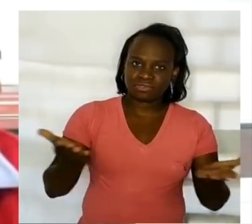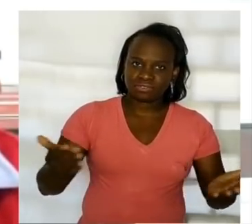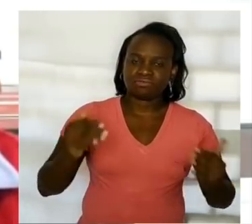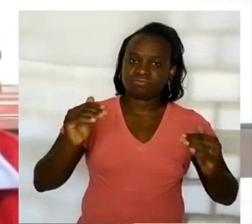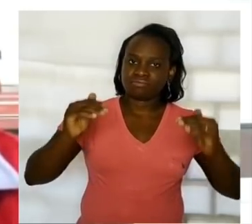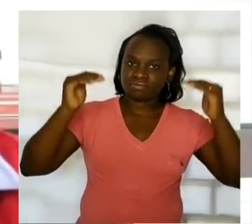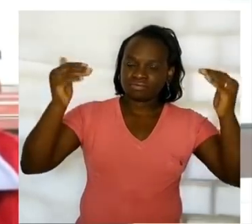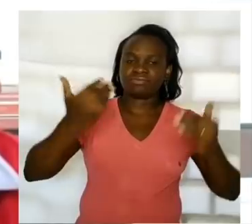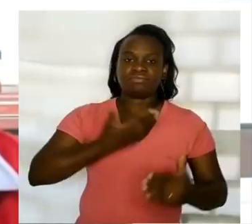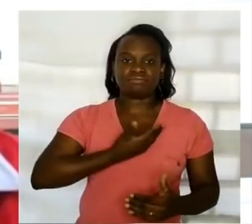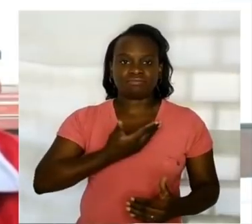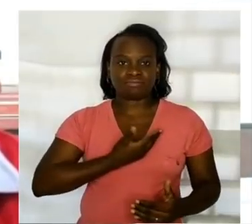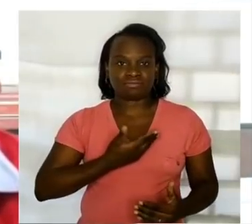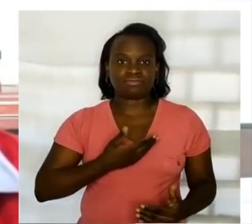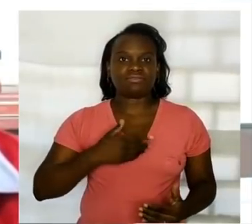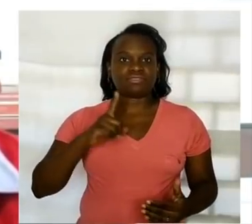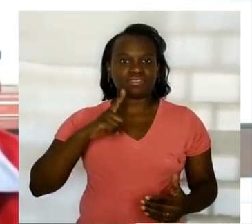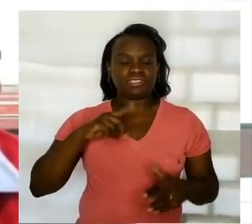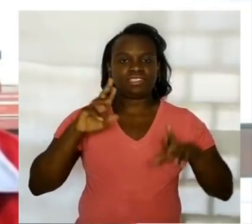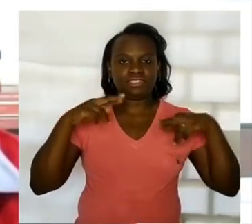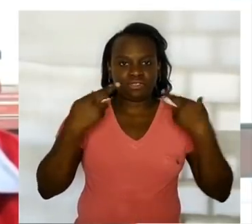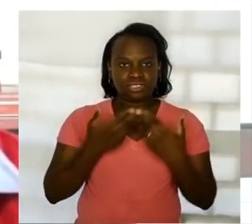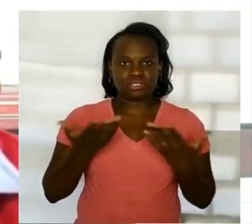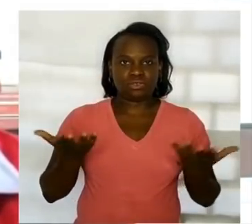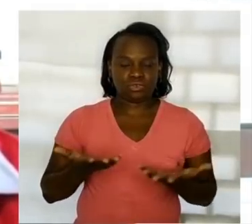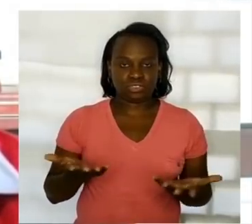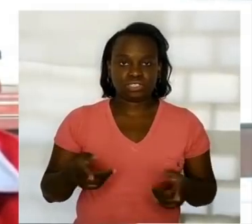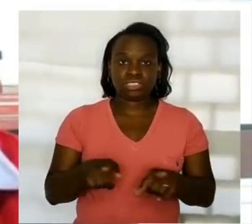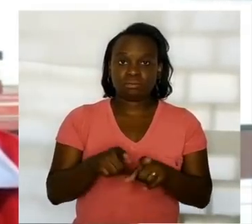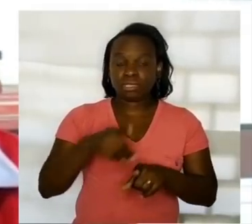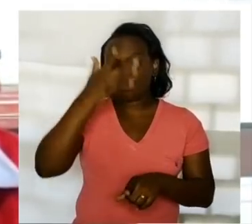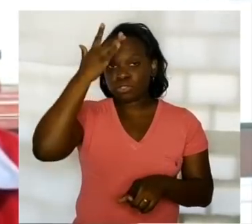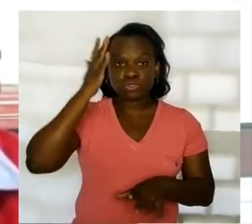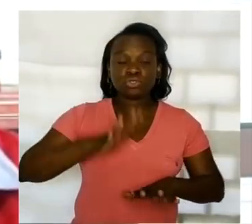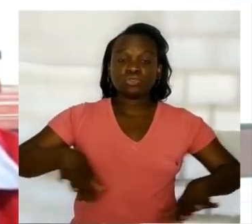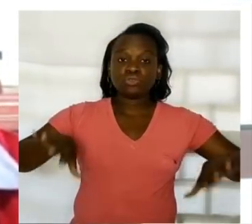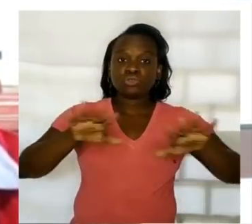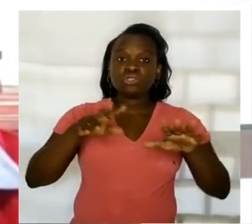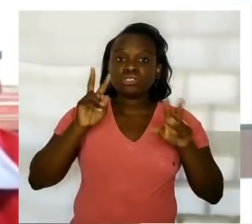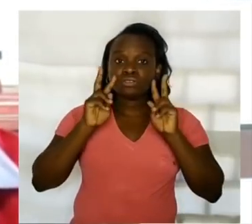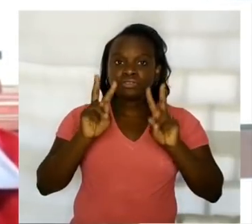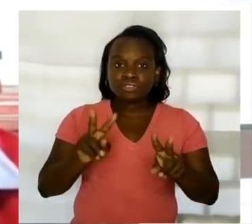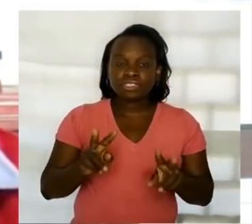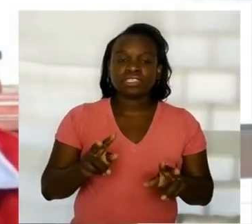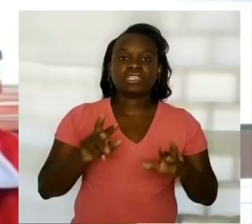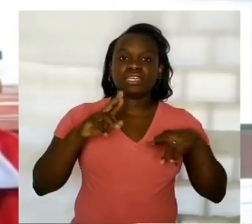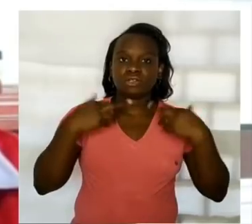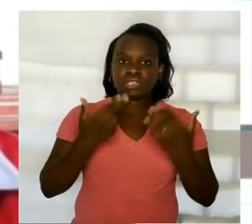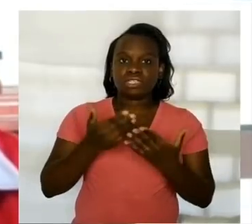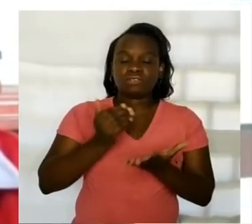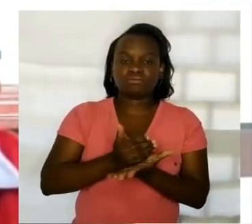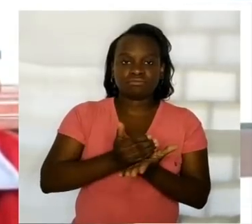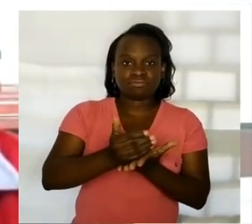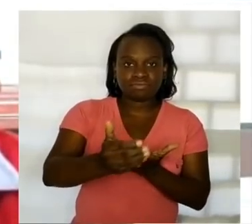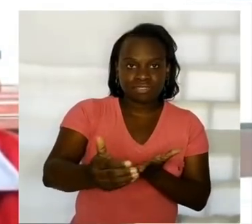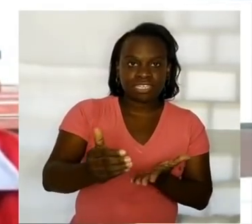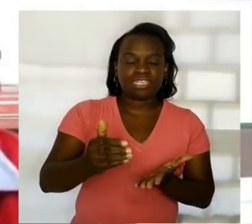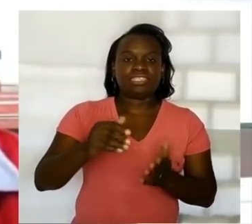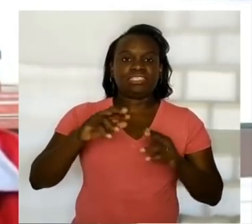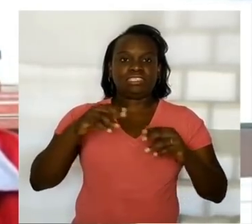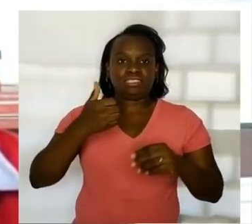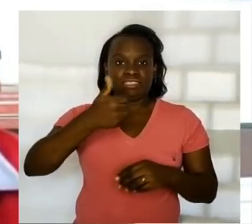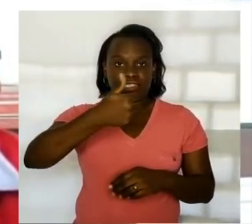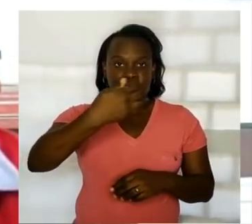Cumprimento autoridades e colegas que integram esta solenidade e o público que nos acompanha nessa sessão de abertura